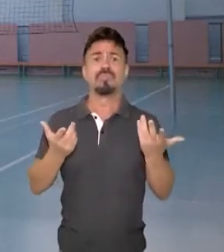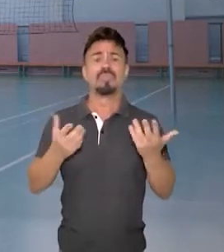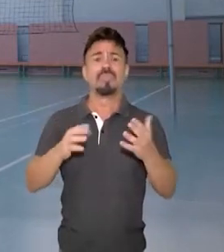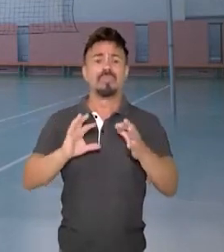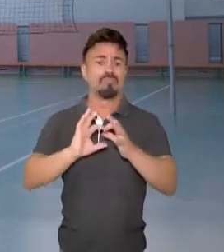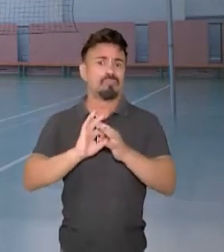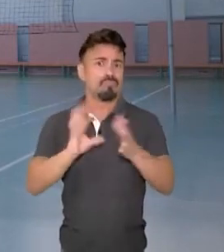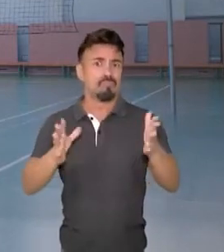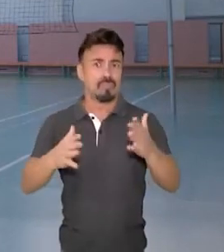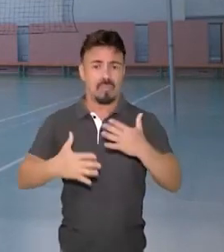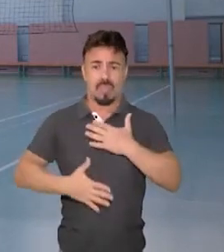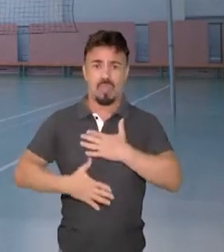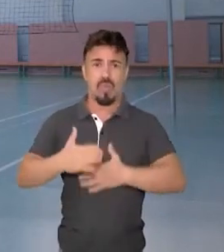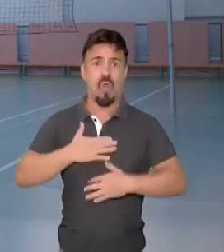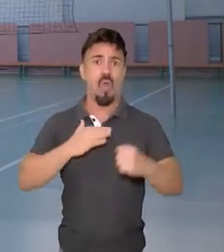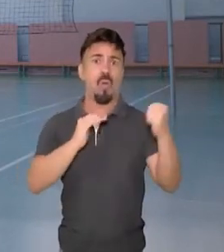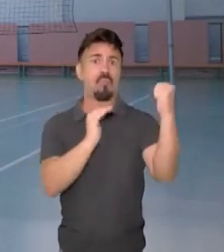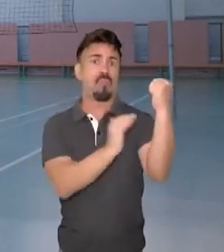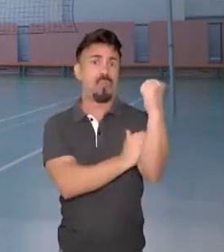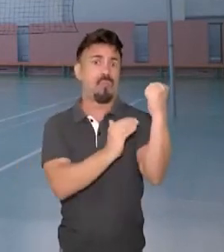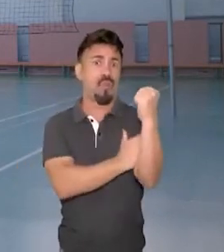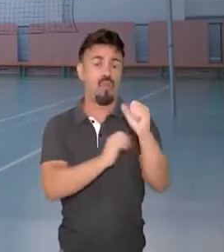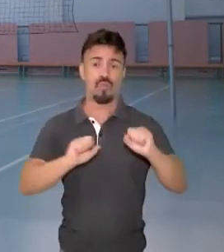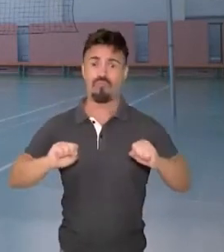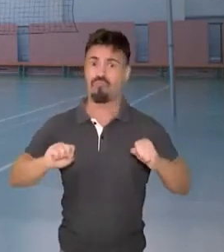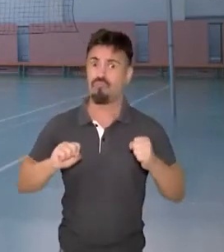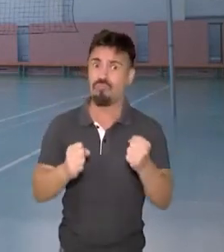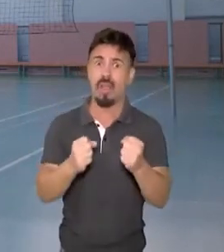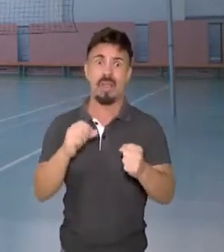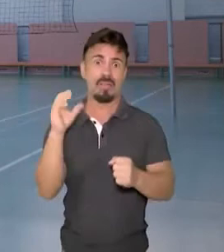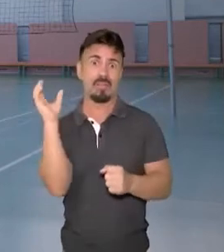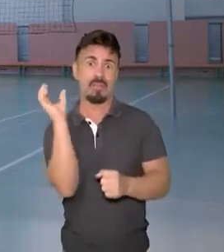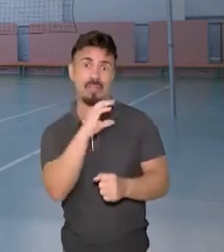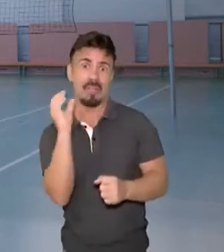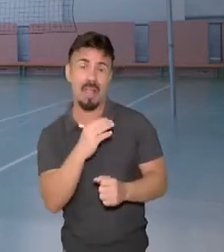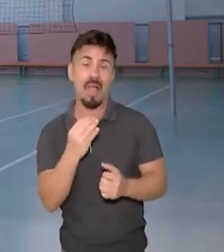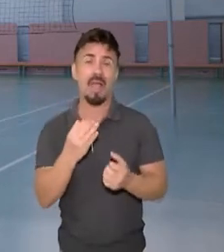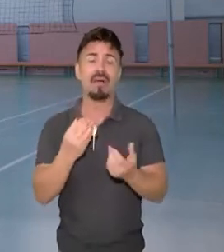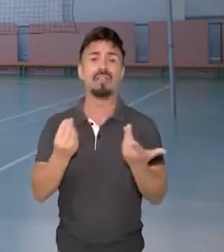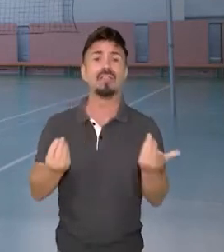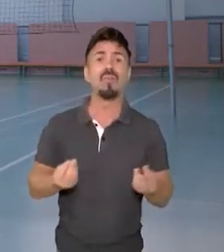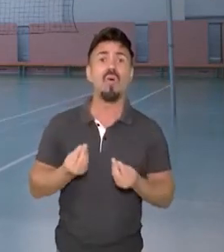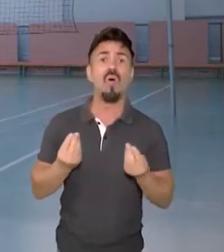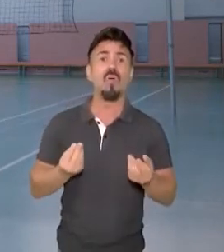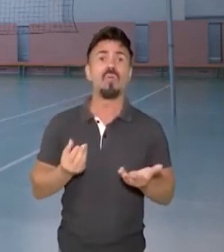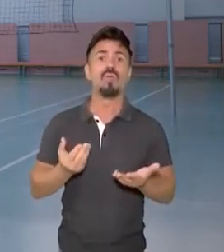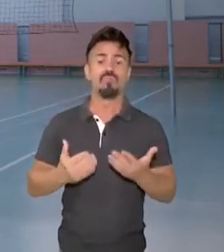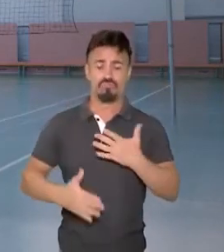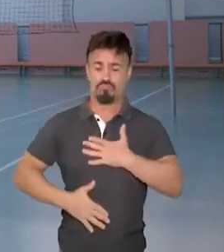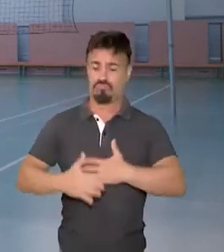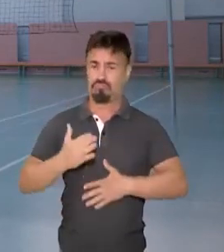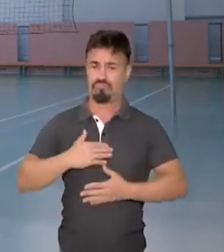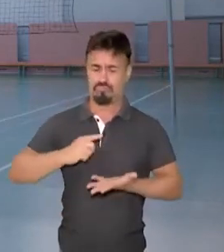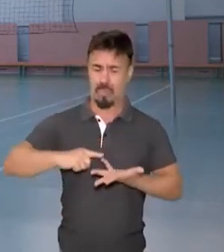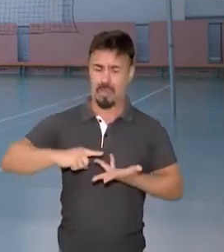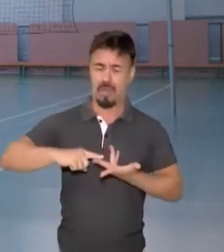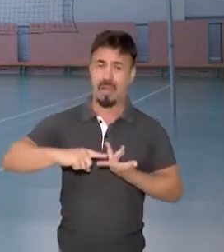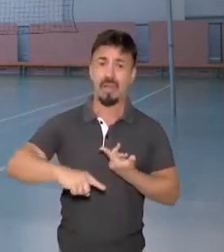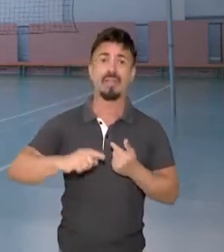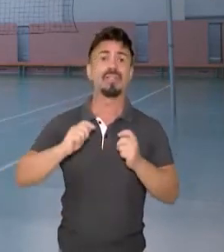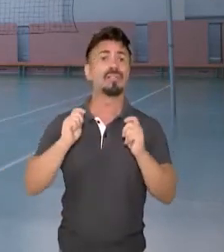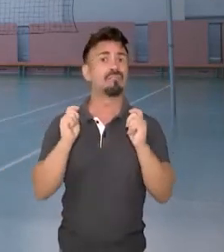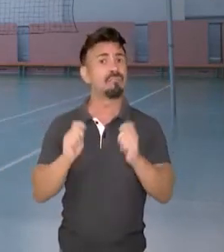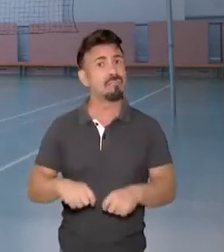com a nossa força Nossa resistência velocidade agilidade o equilíbrio tudo isso é só faz